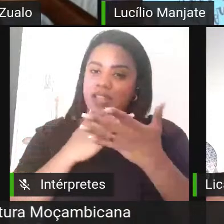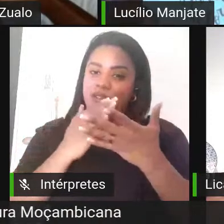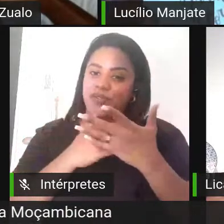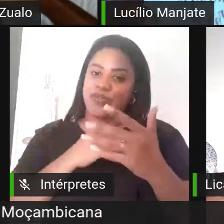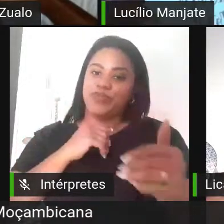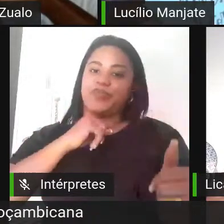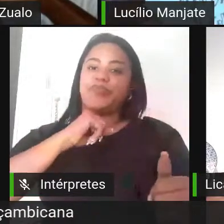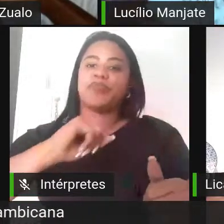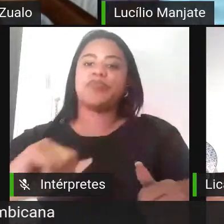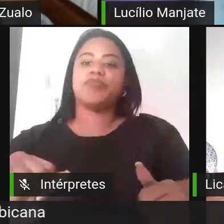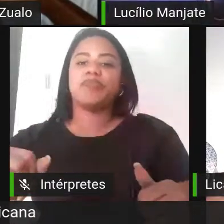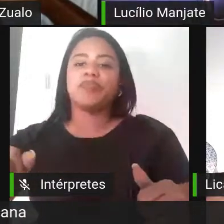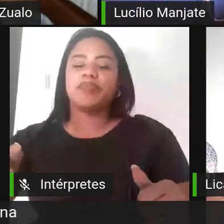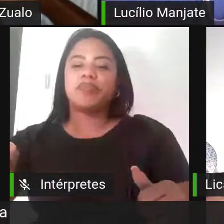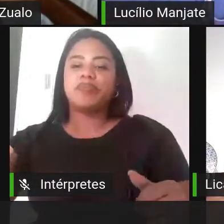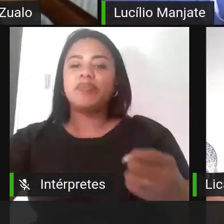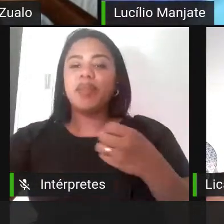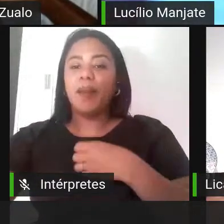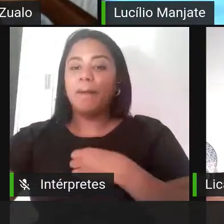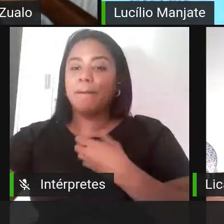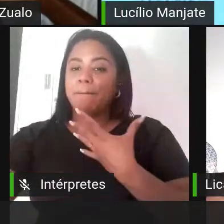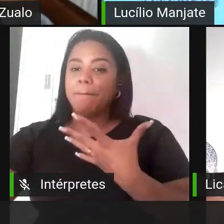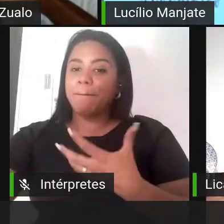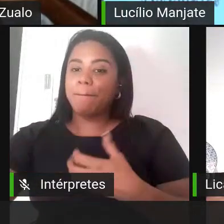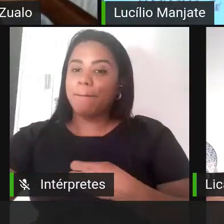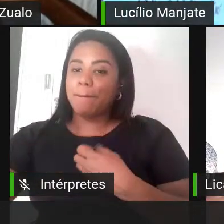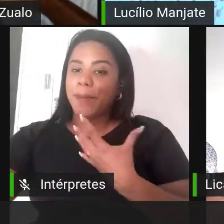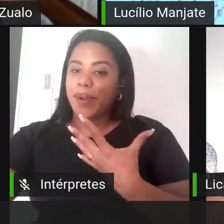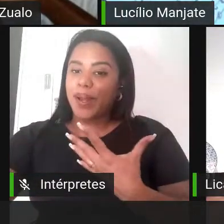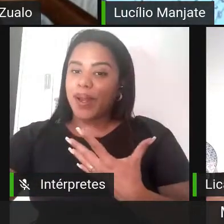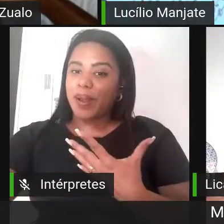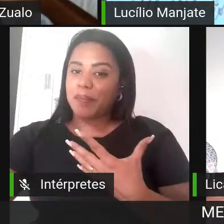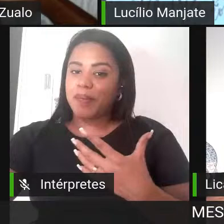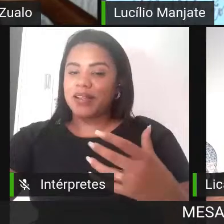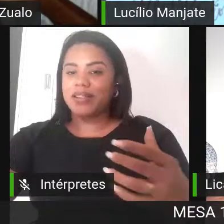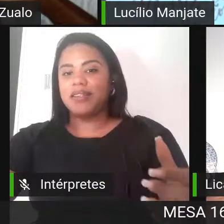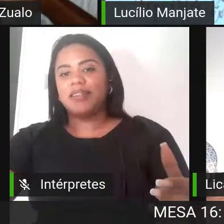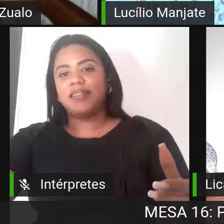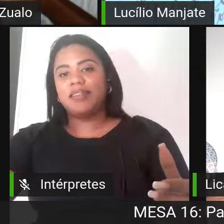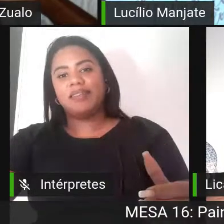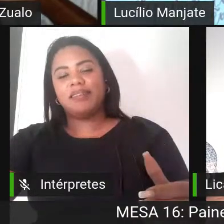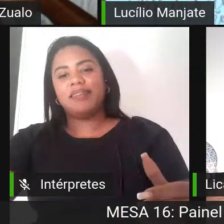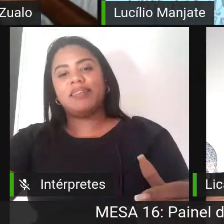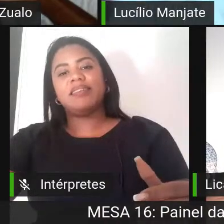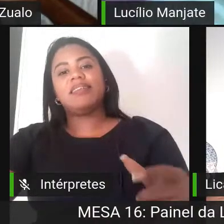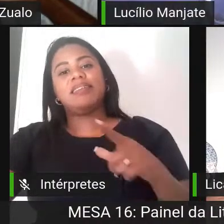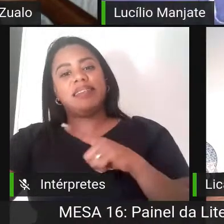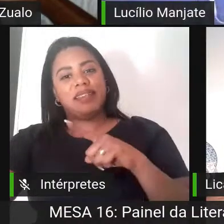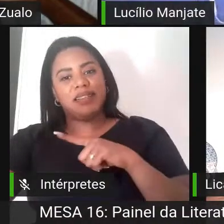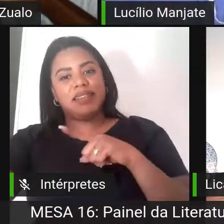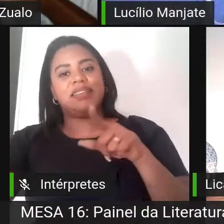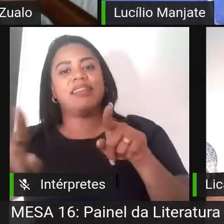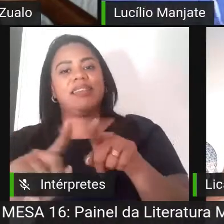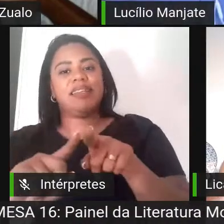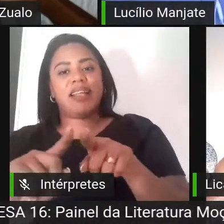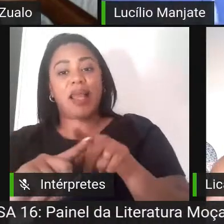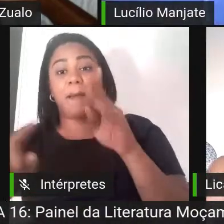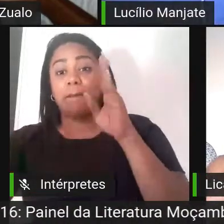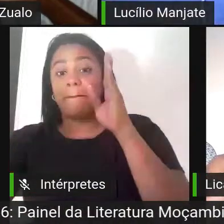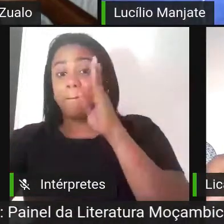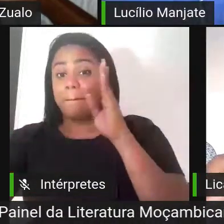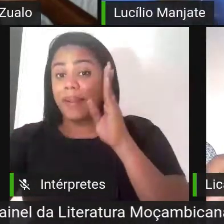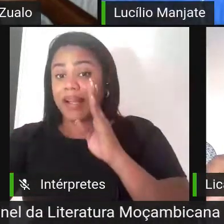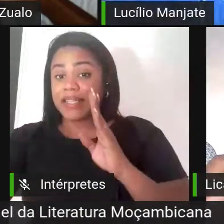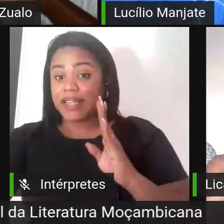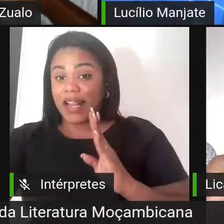Poemas da Revisitação do Corpo, de Sangaro Cap. Esta edição também é brasileira, da Capulana. E pronto,